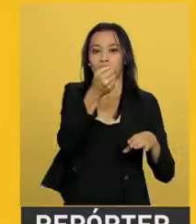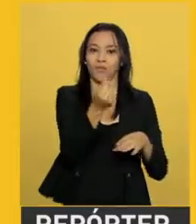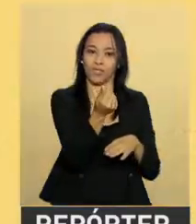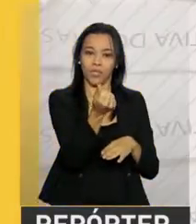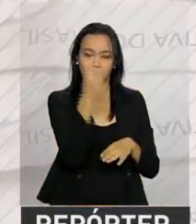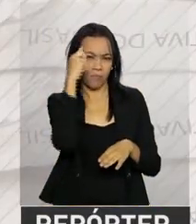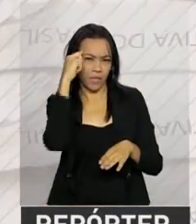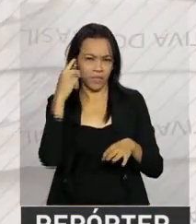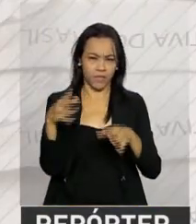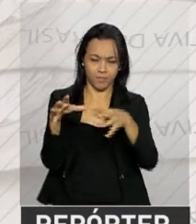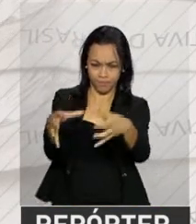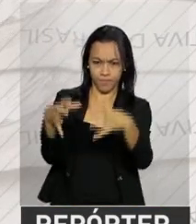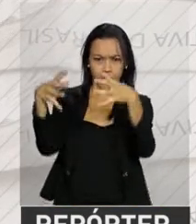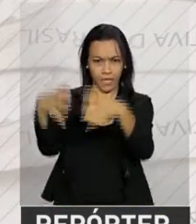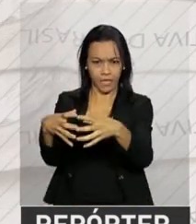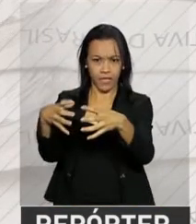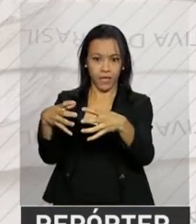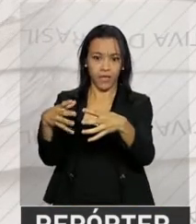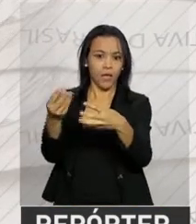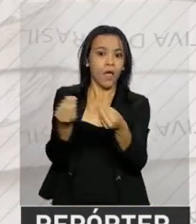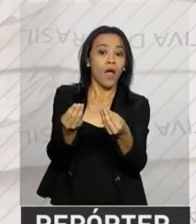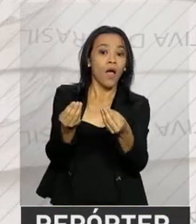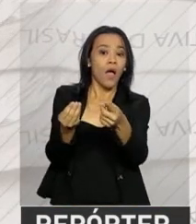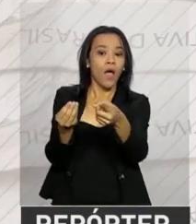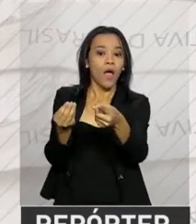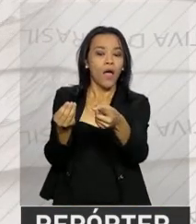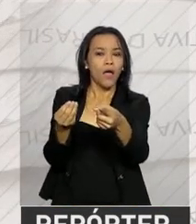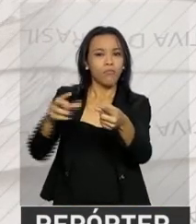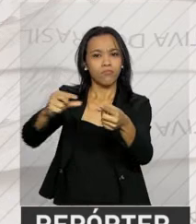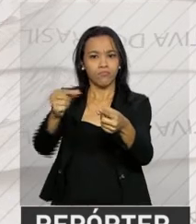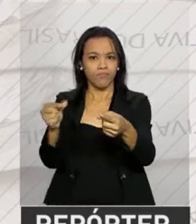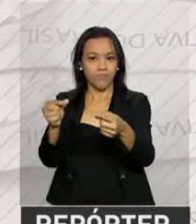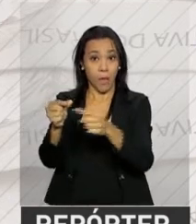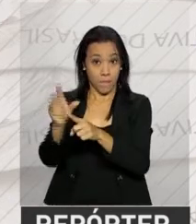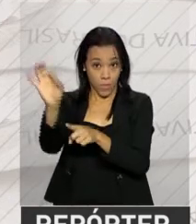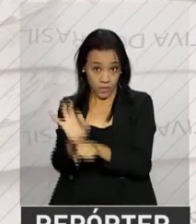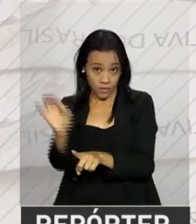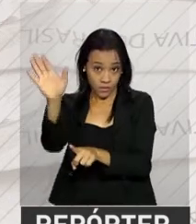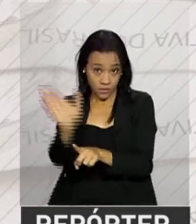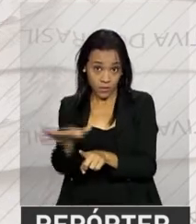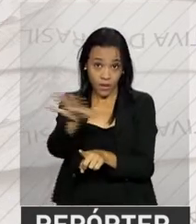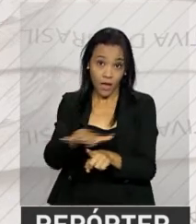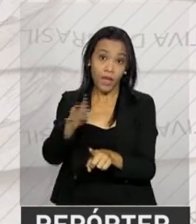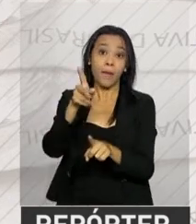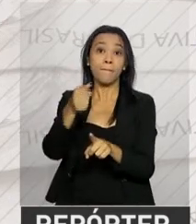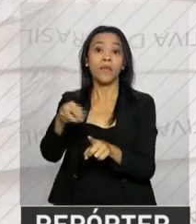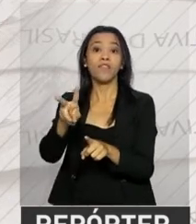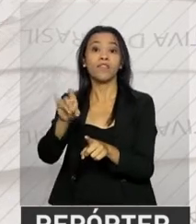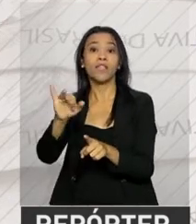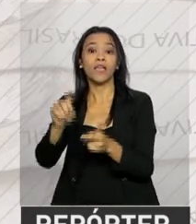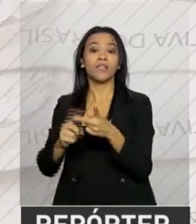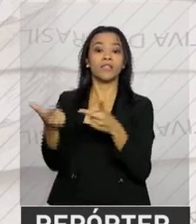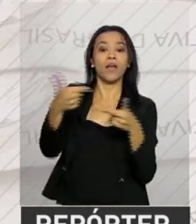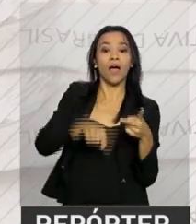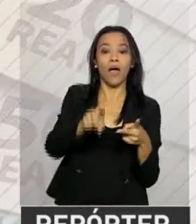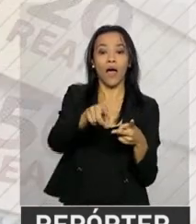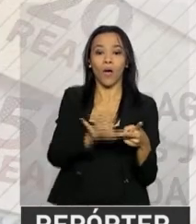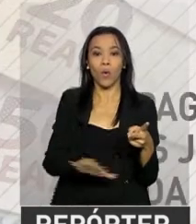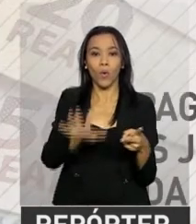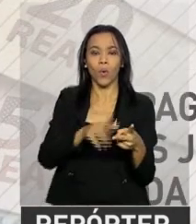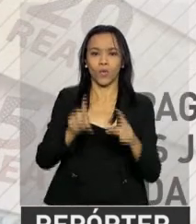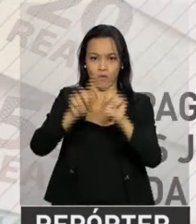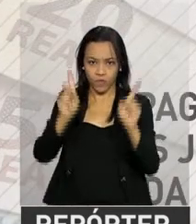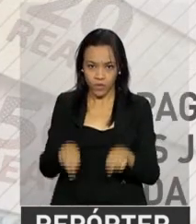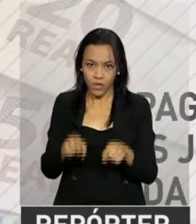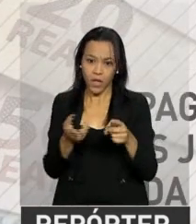pizza, os pedaços se dividem assim. Uma fatia da Previdência Social, a outra do funcionalismo público,